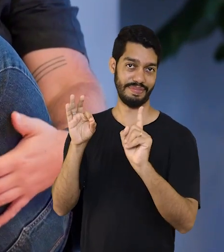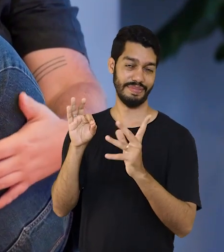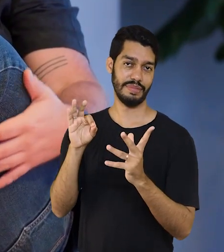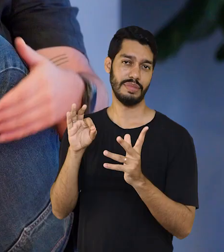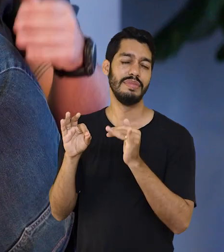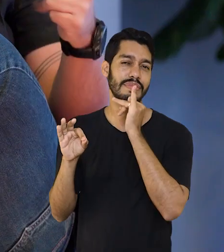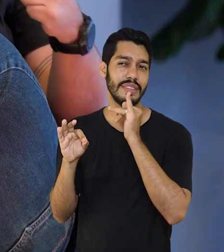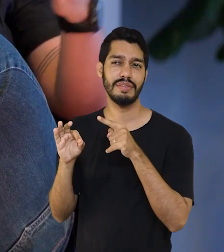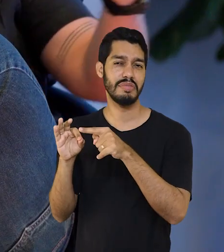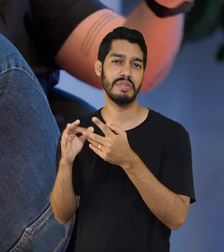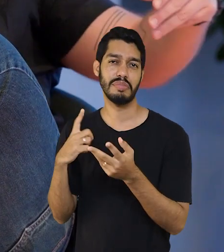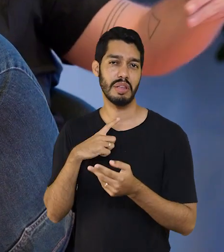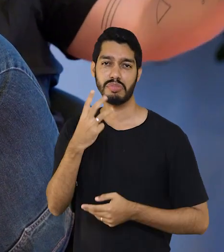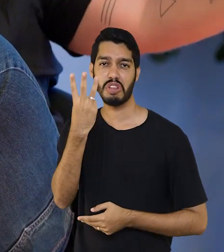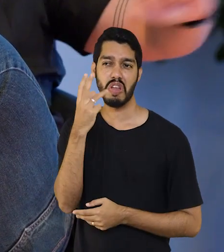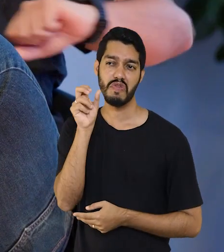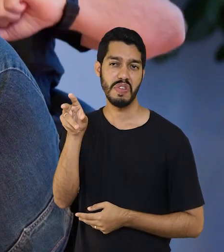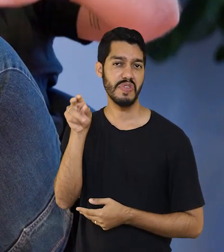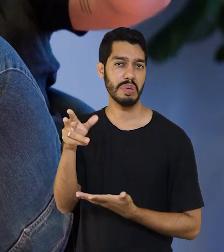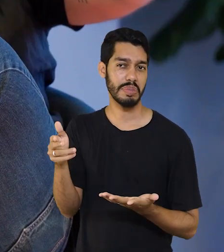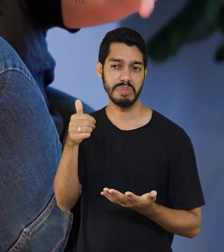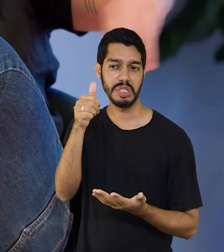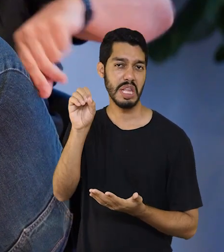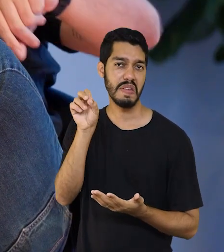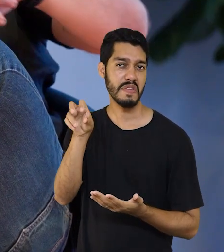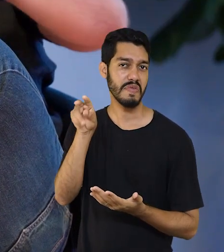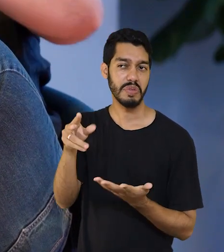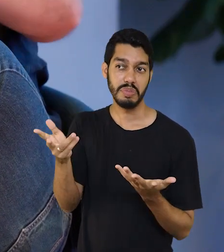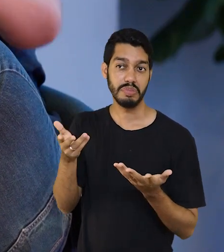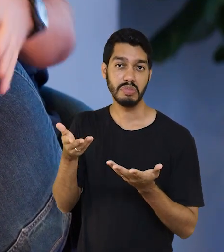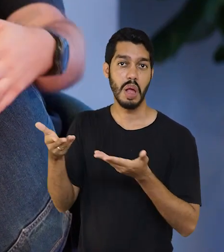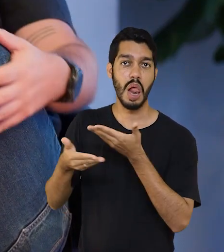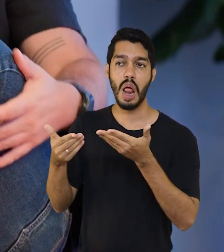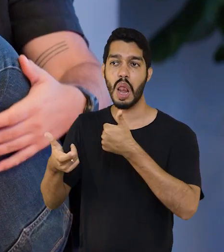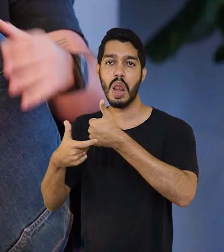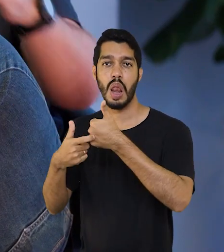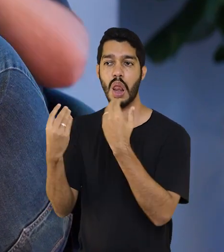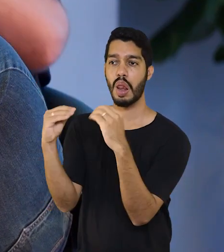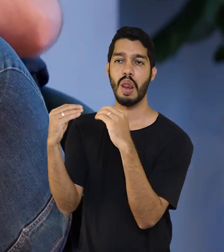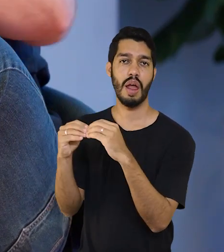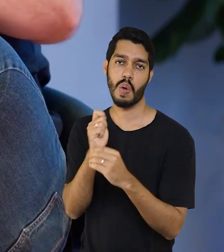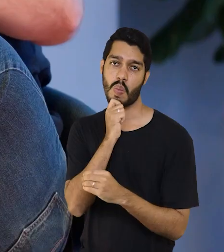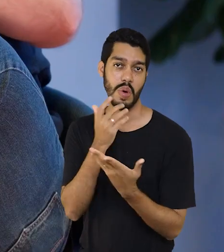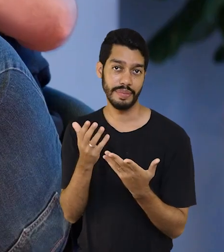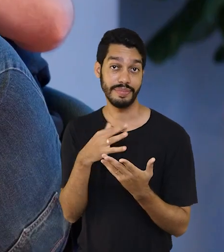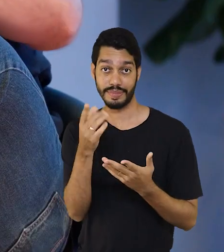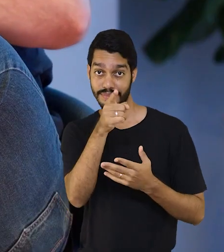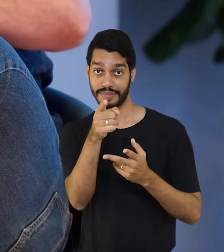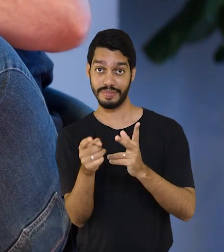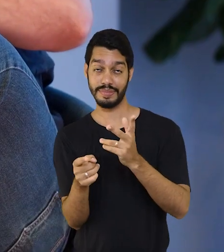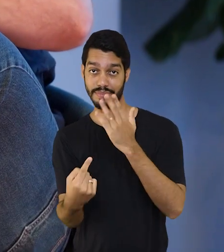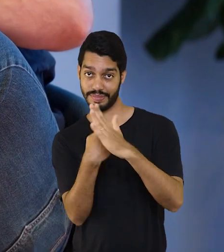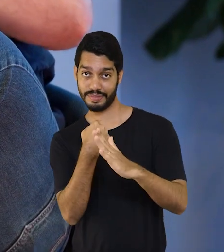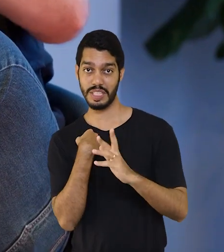Né? Então, vídeos que no final tem 3 visualizações, 10 visualizações, nenhum engajamento. Então, respondendo, um pedaço